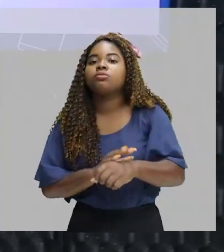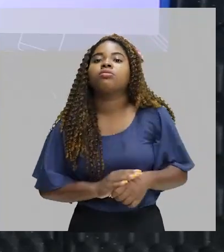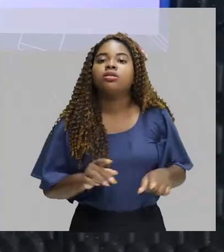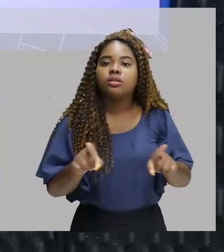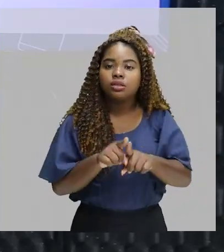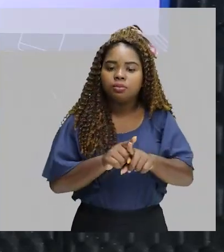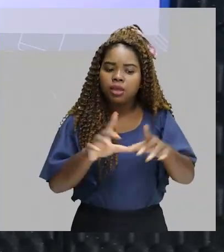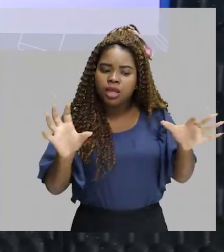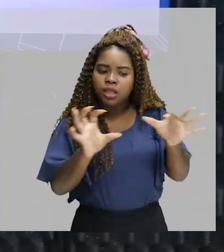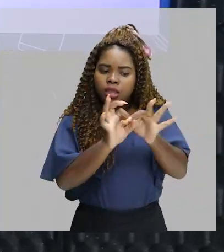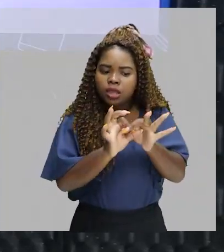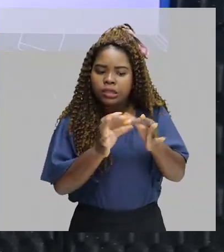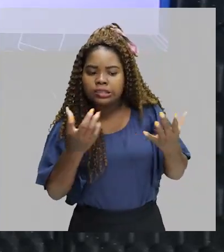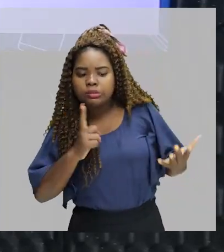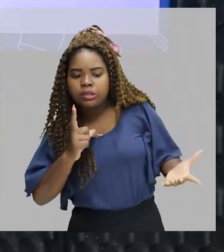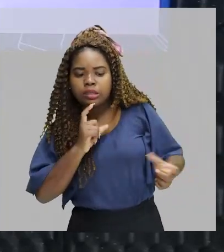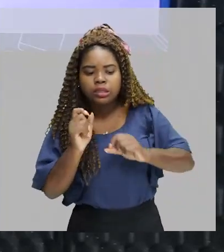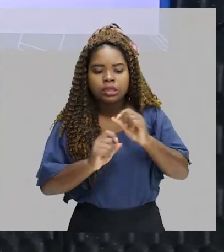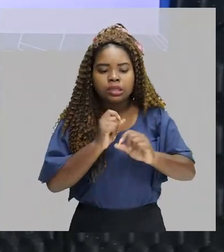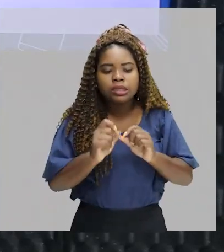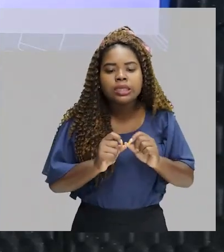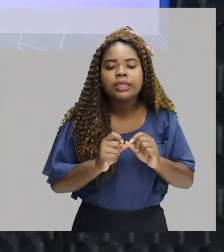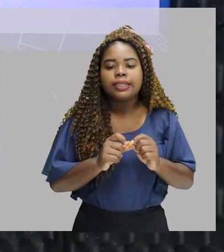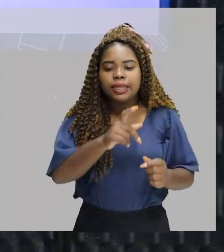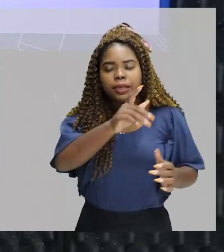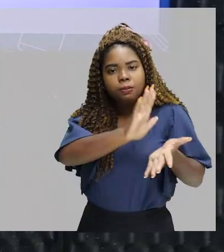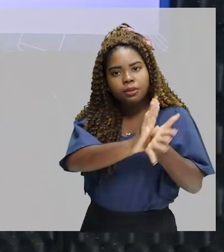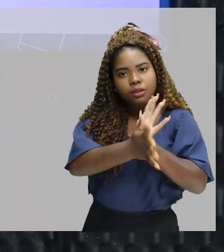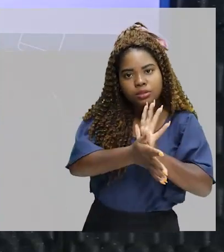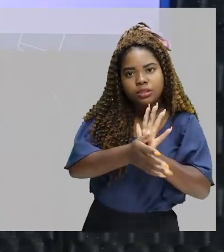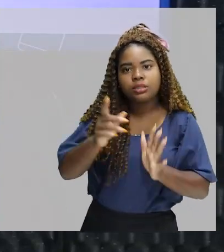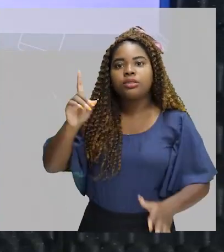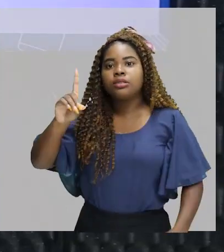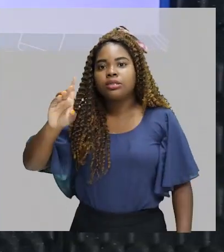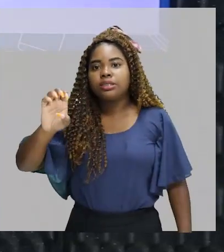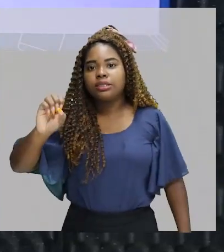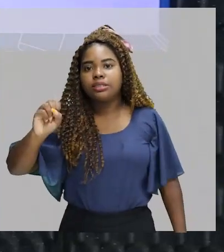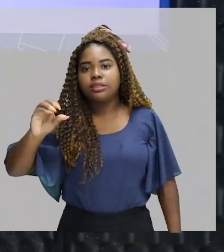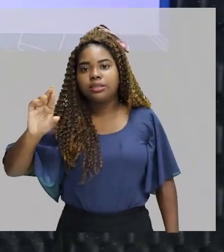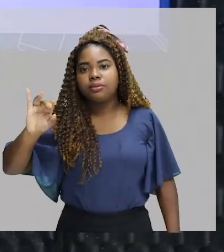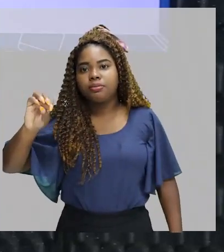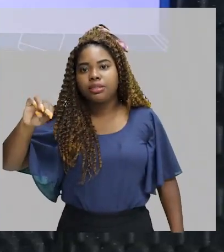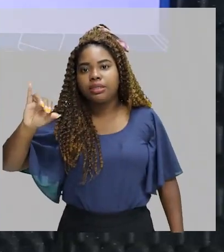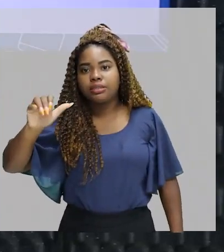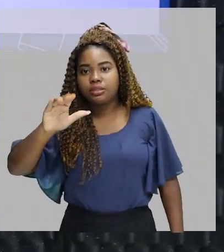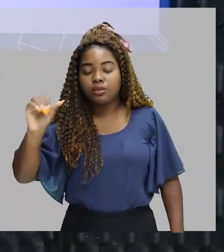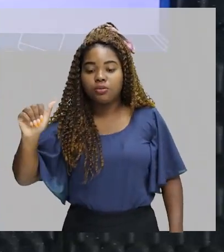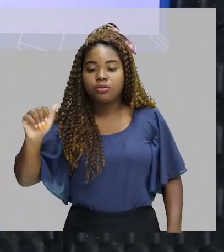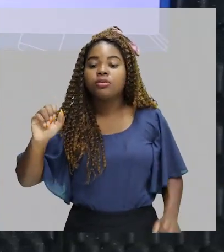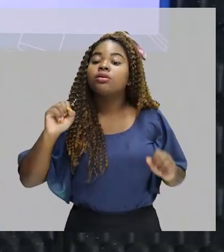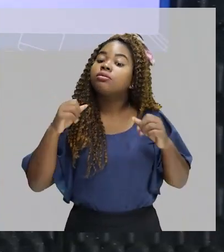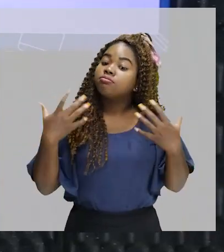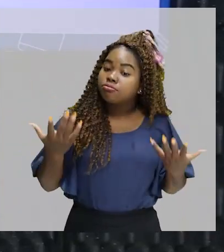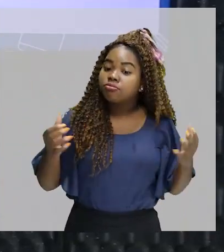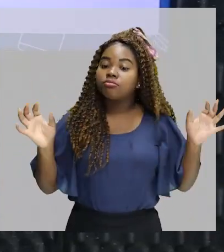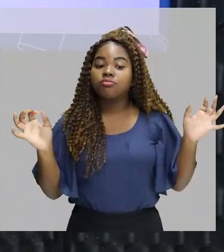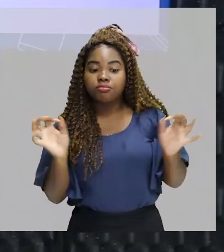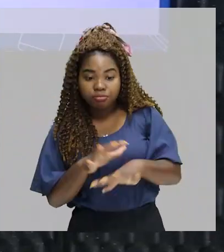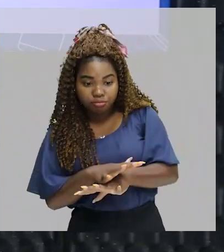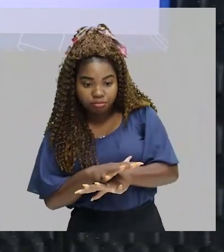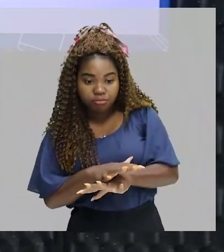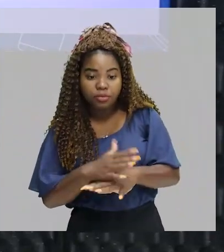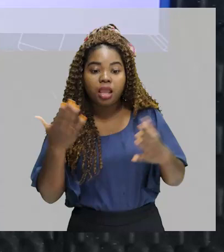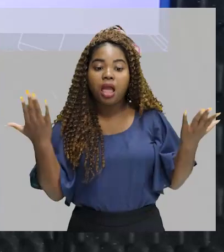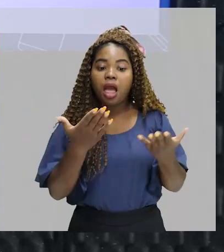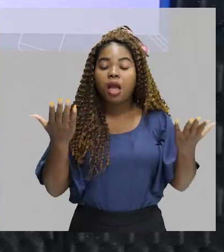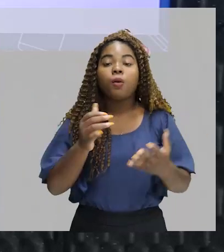existe entre o preconceito e a discriminação? Então, a primeira parte da aula a gente fechou. Vamos agora entender